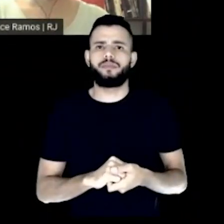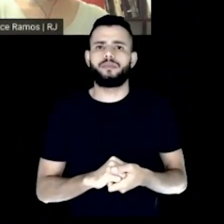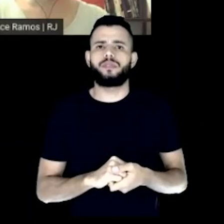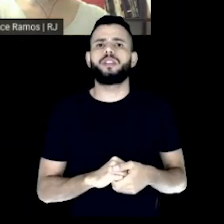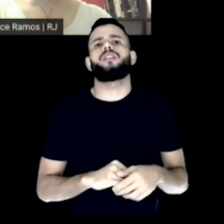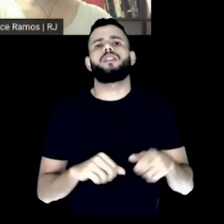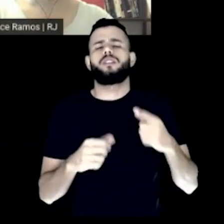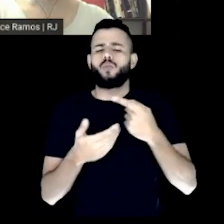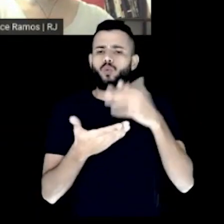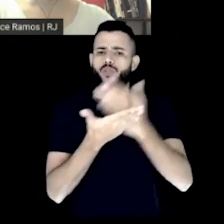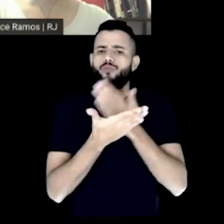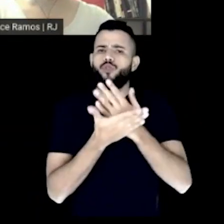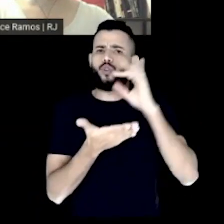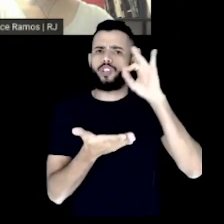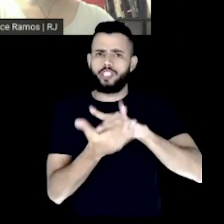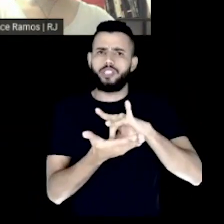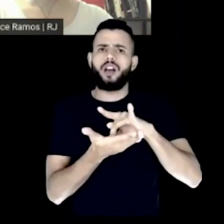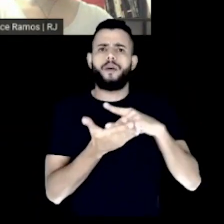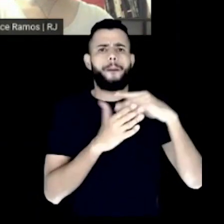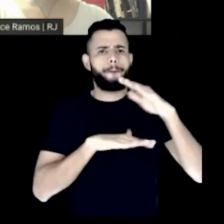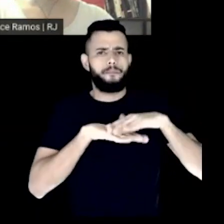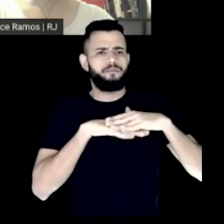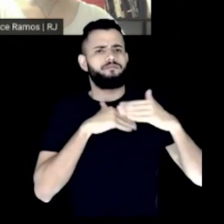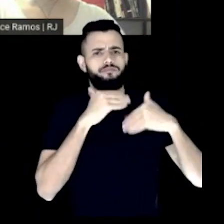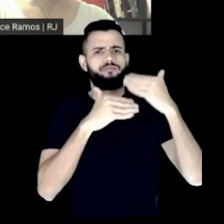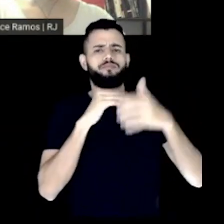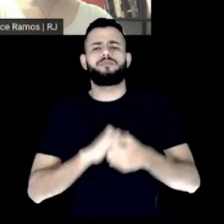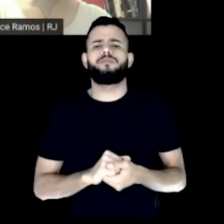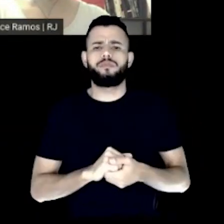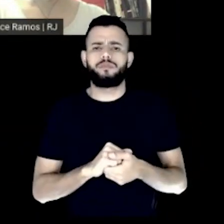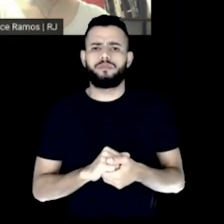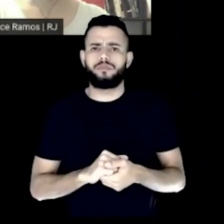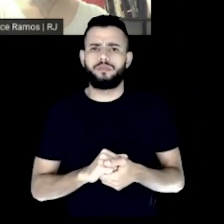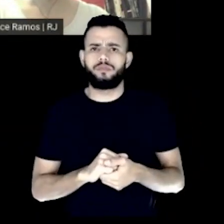só, e é muito original, bem construído,